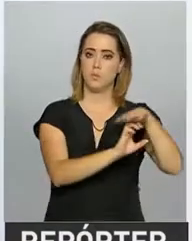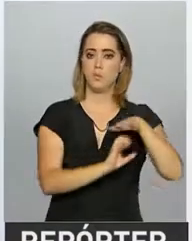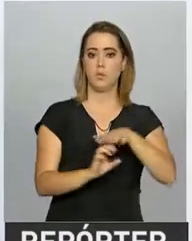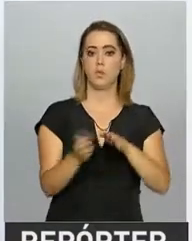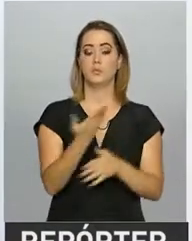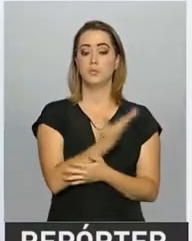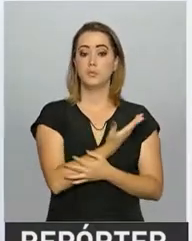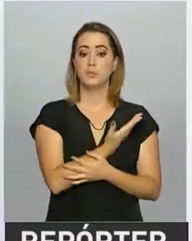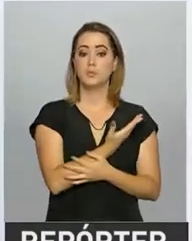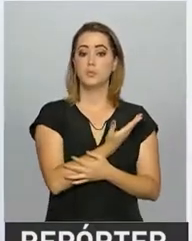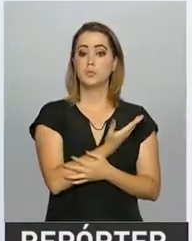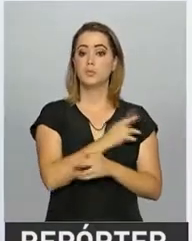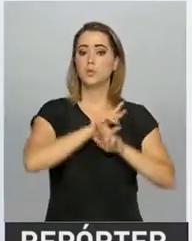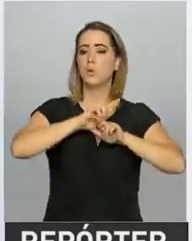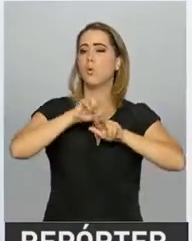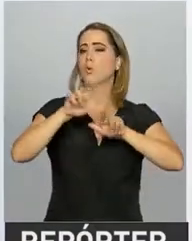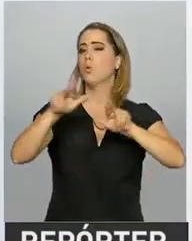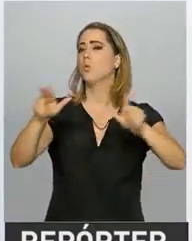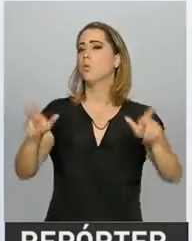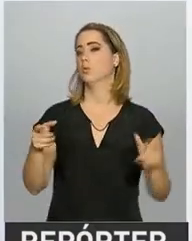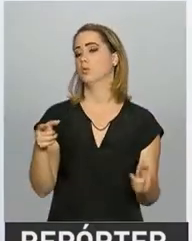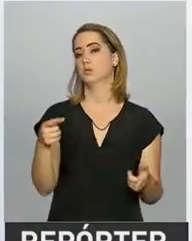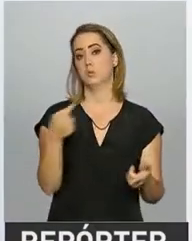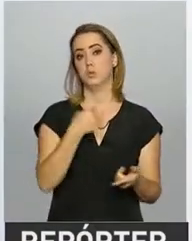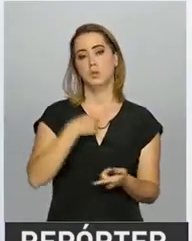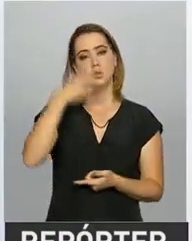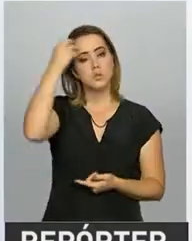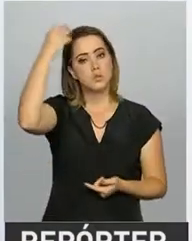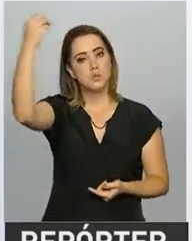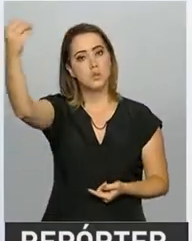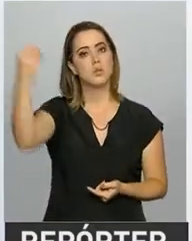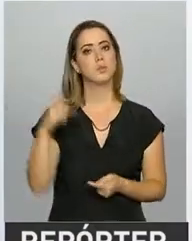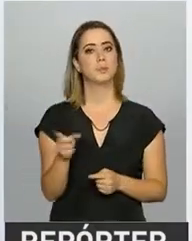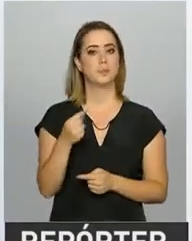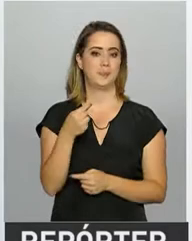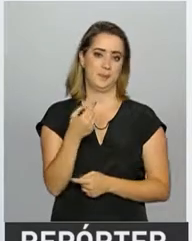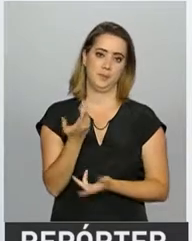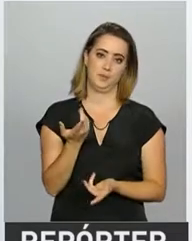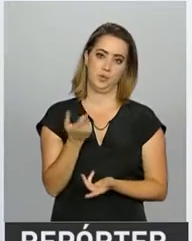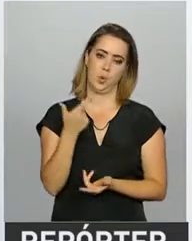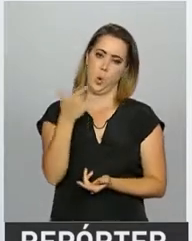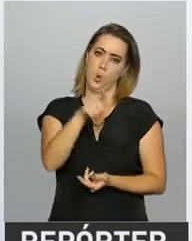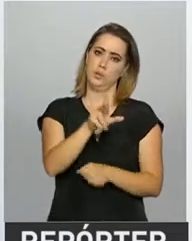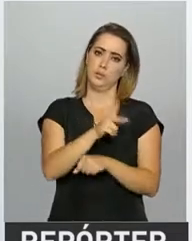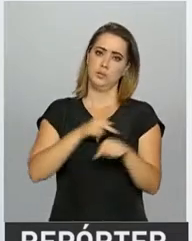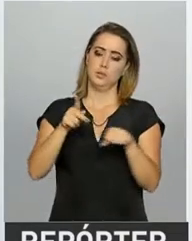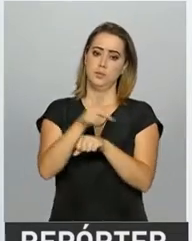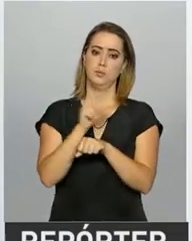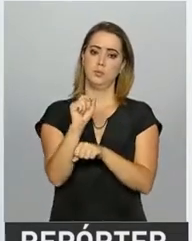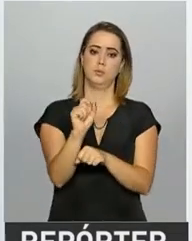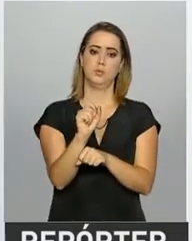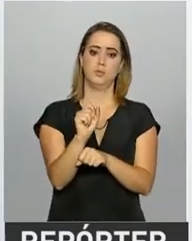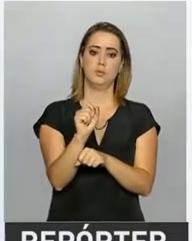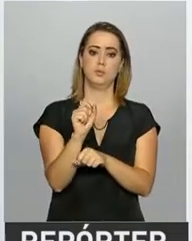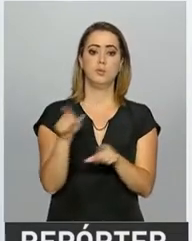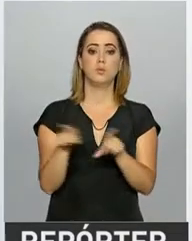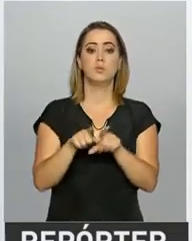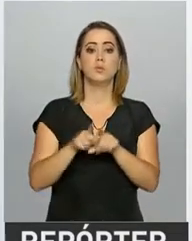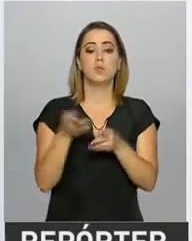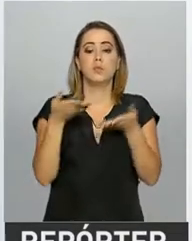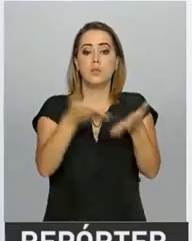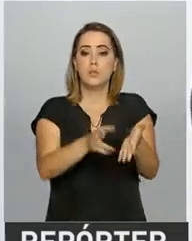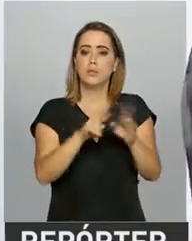várias ocasiões em que eu viajei para o exterior e lá fazia